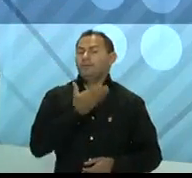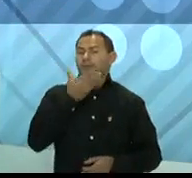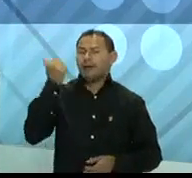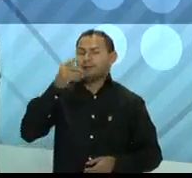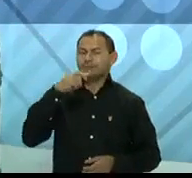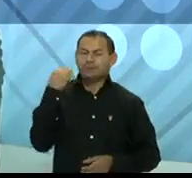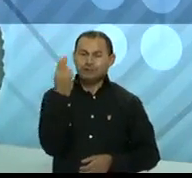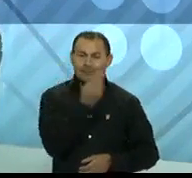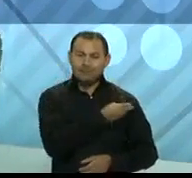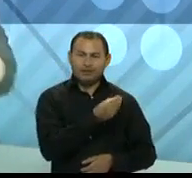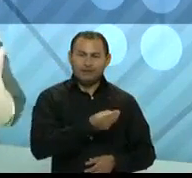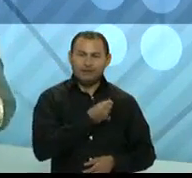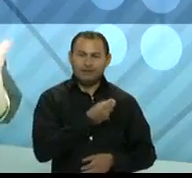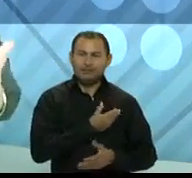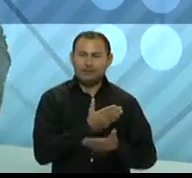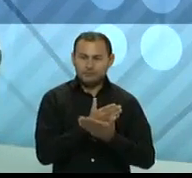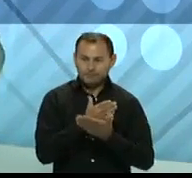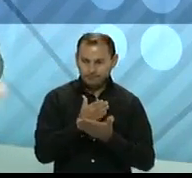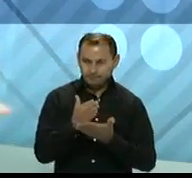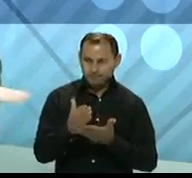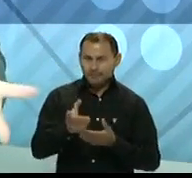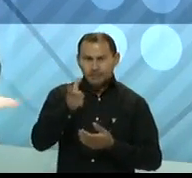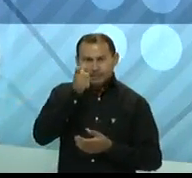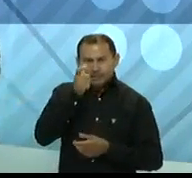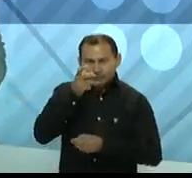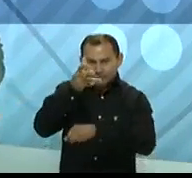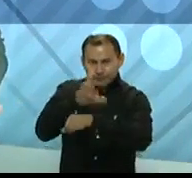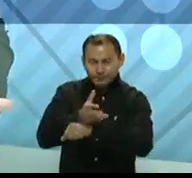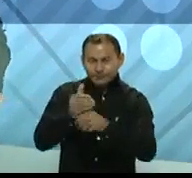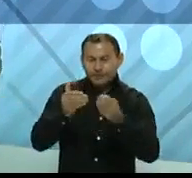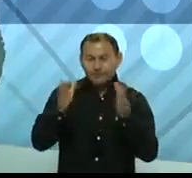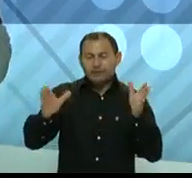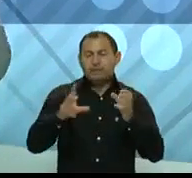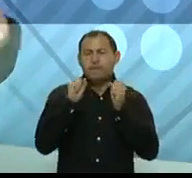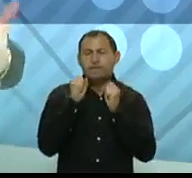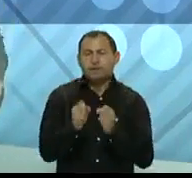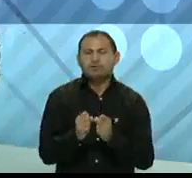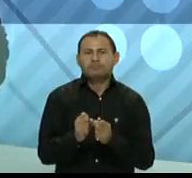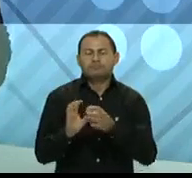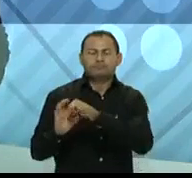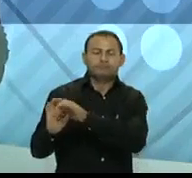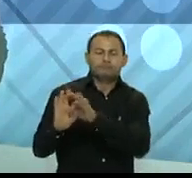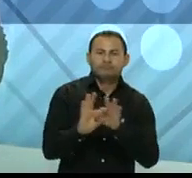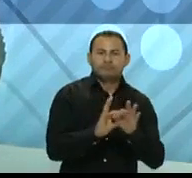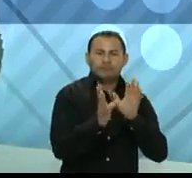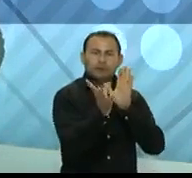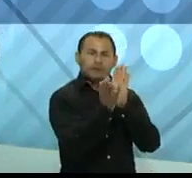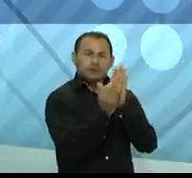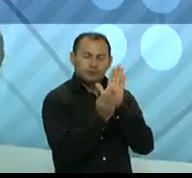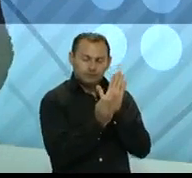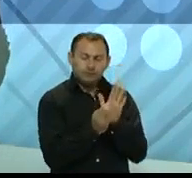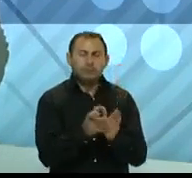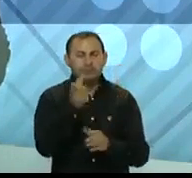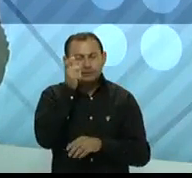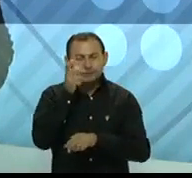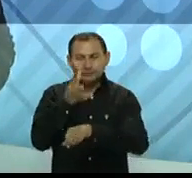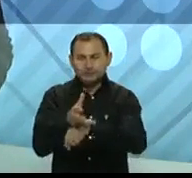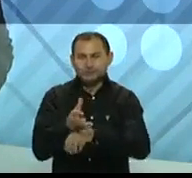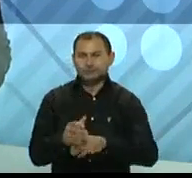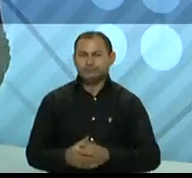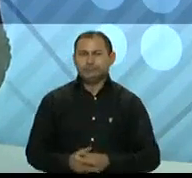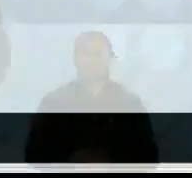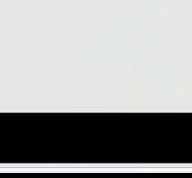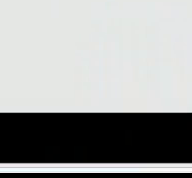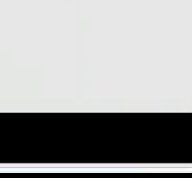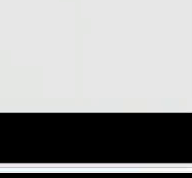a nossa vida. Então, agora de início, nós temos um vídeo de abertura para que a gente possa contextualizar os conteúdos e eu já volto.